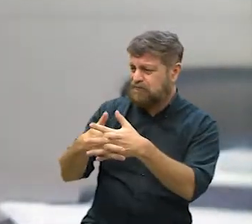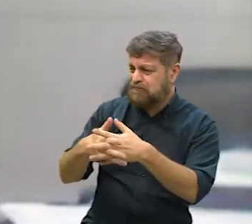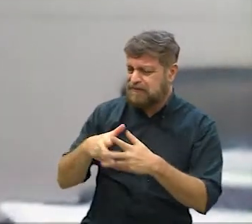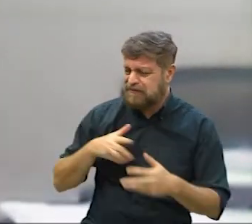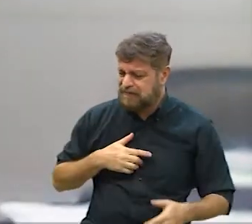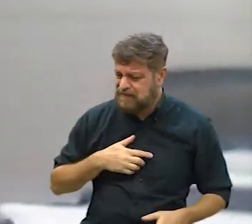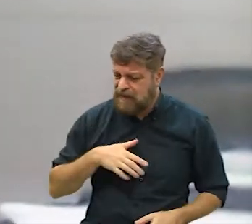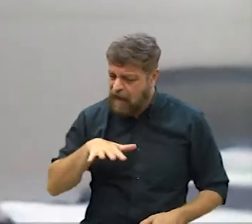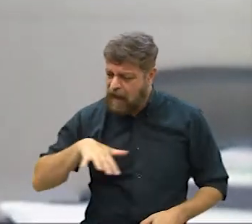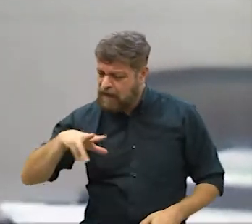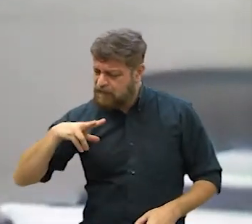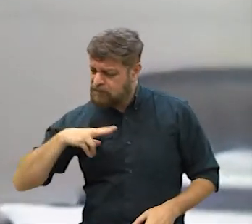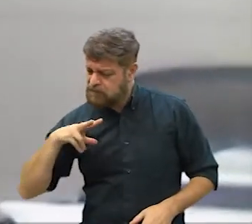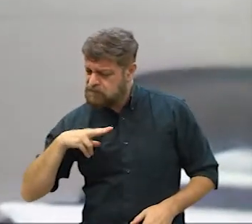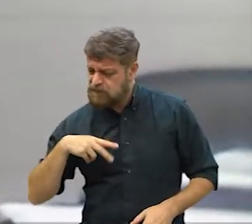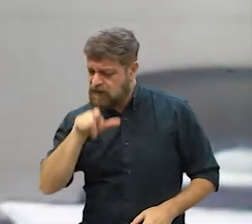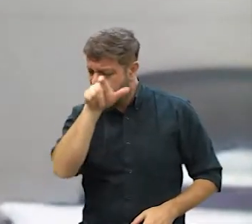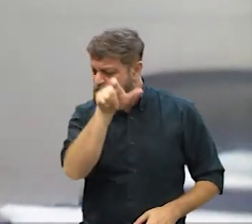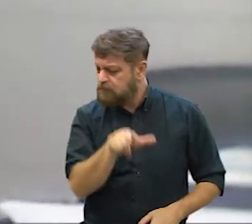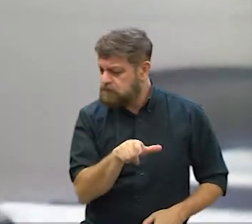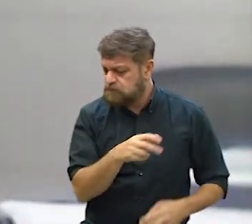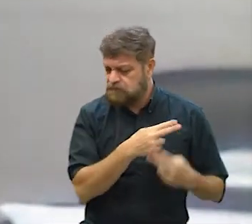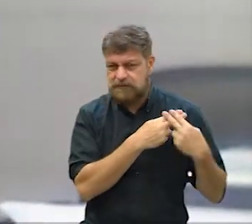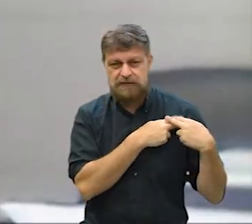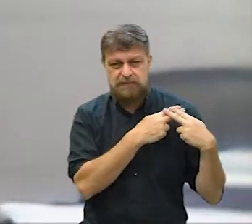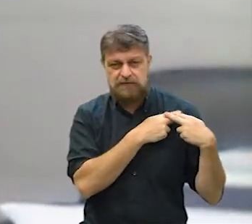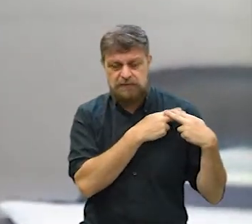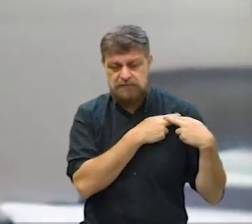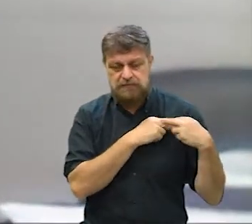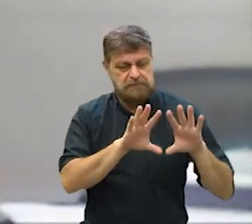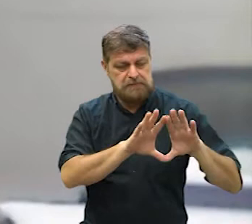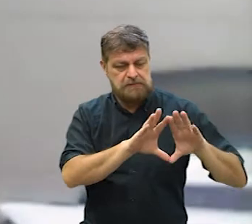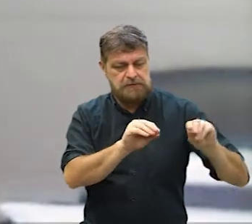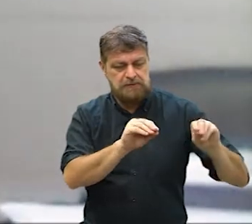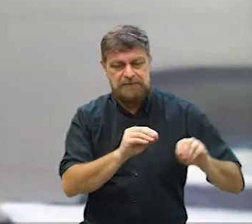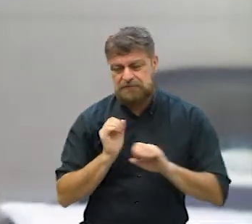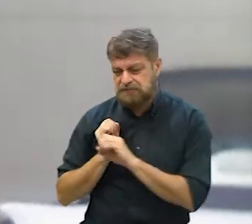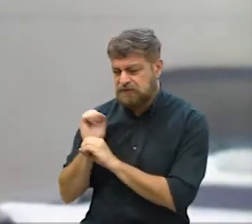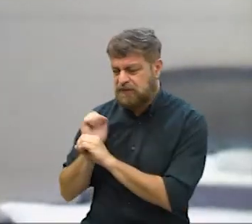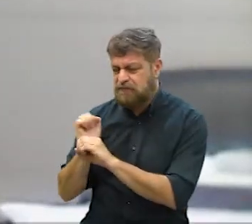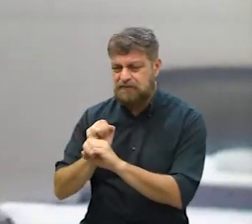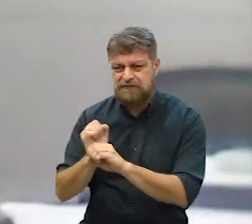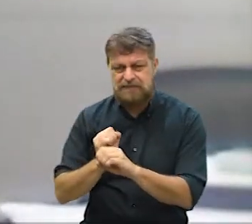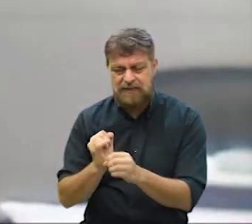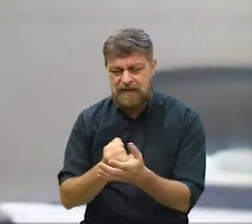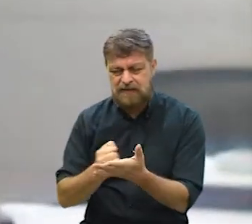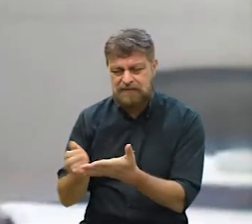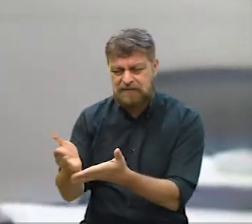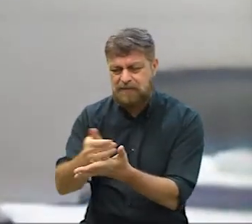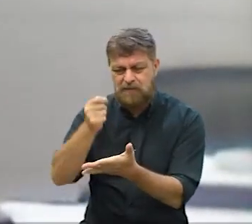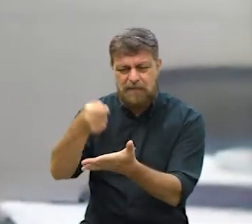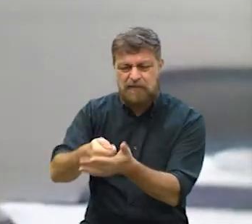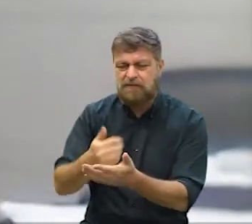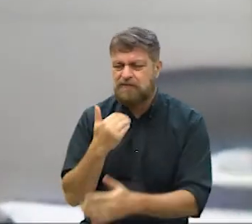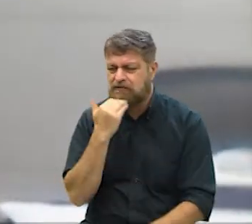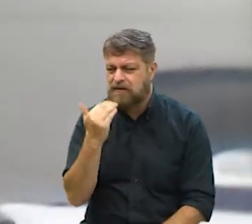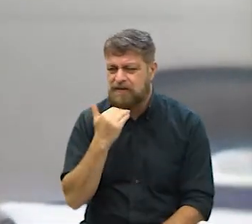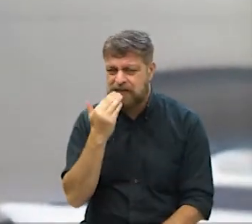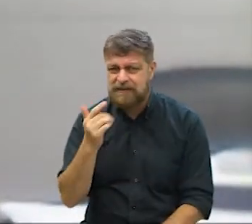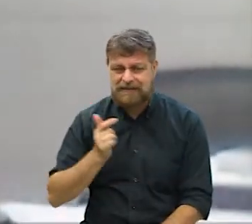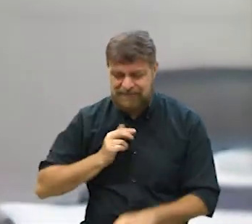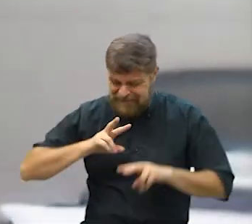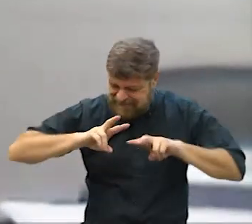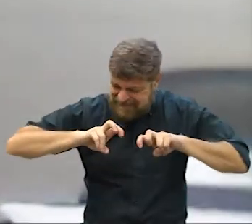Tem áreas particulares que os proprietários deixaram muitos anos sem pagar IPTU, então você tem